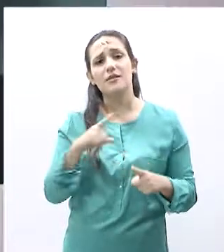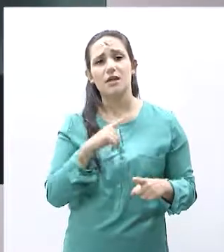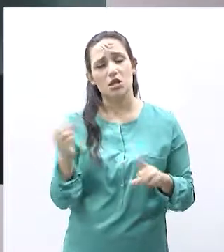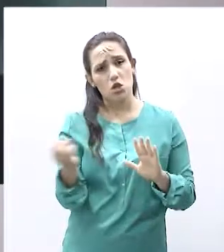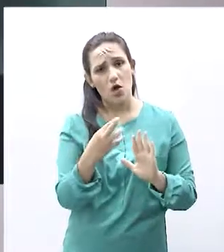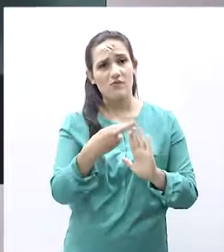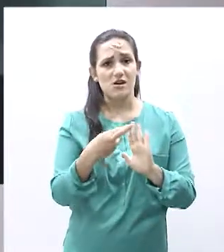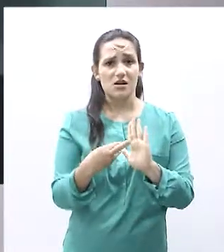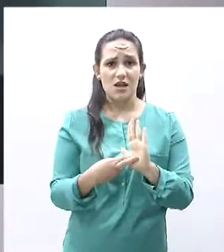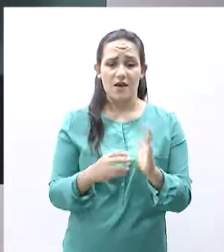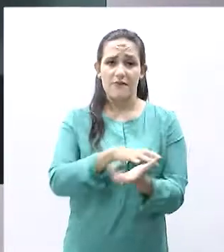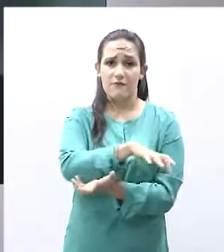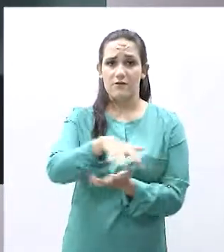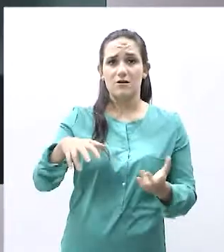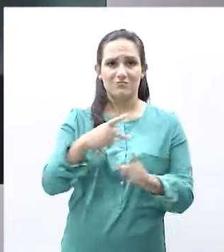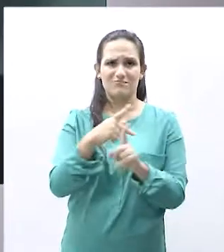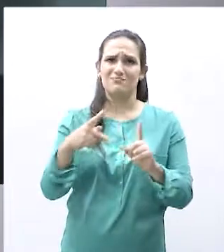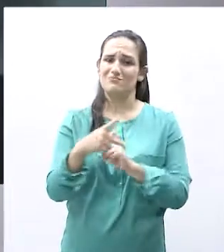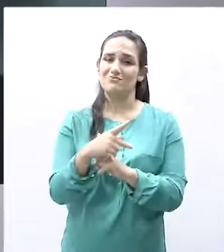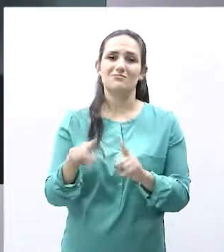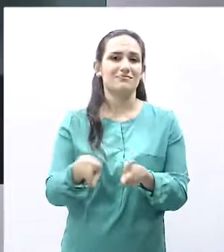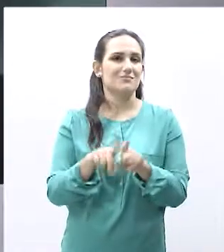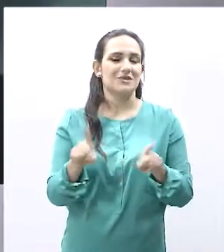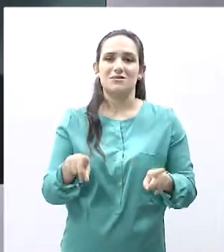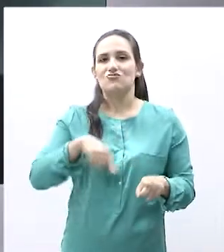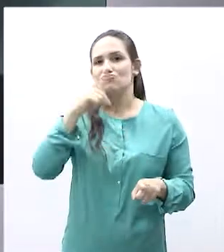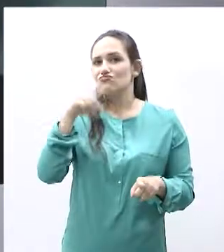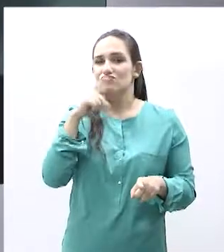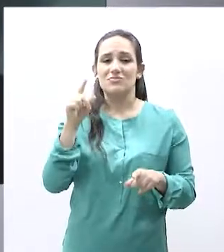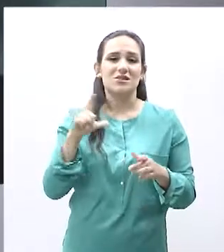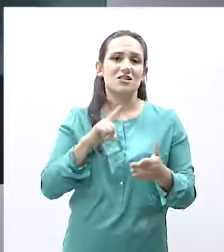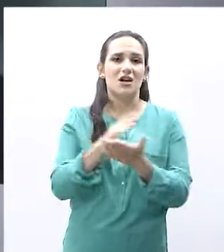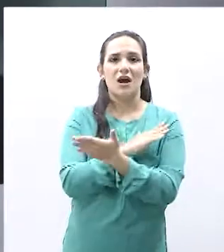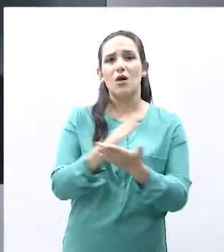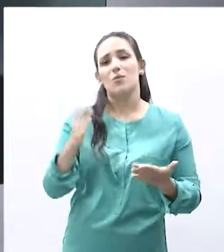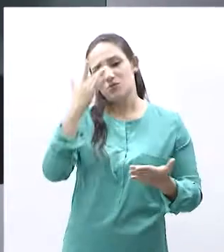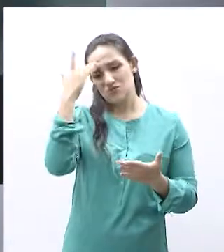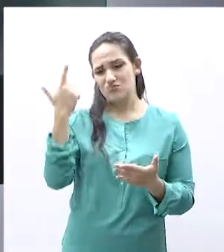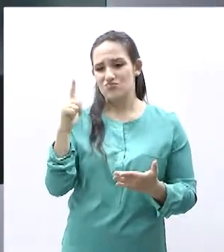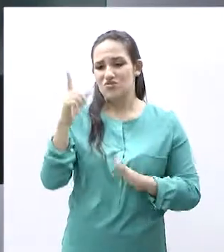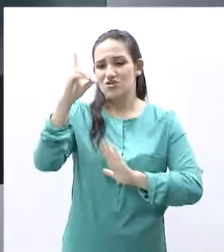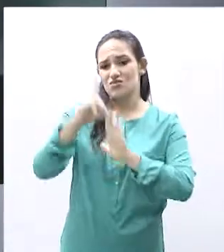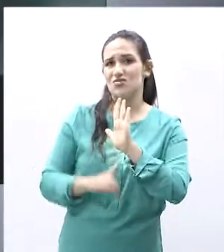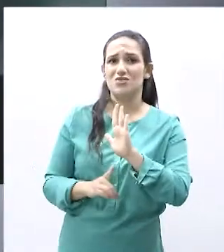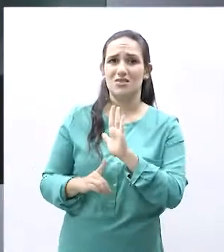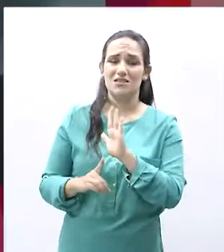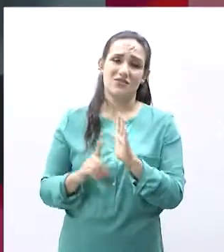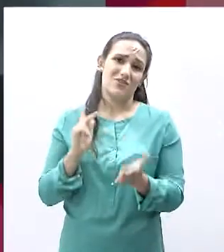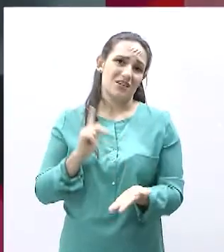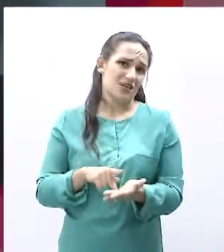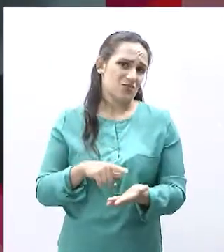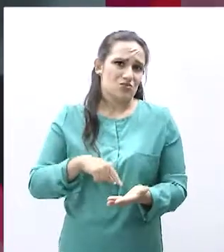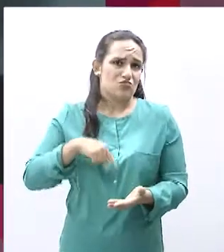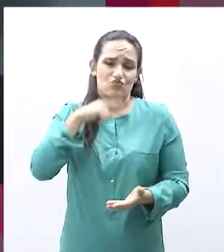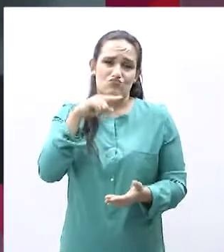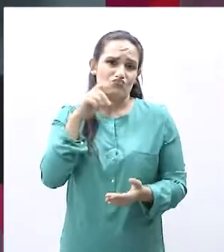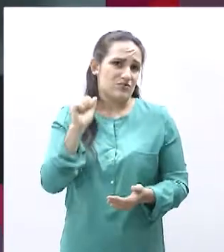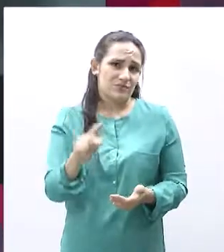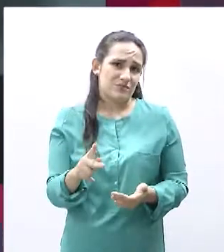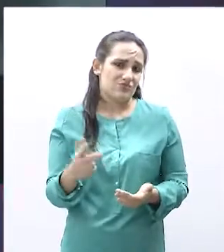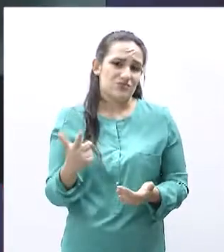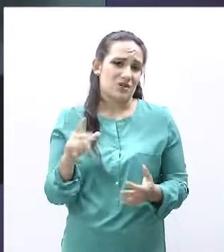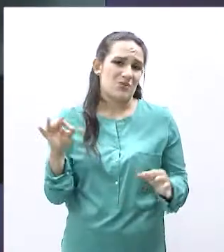novas trazidas pela reforma da Previdência, mas muita gente não tinha ainda direito de fato, de se aposentar,